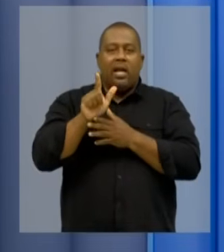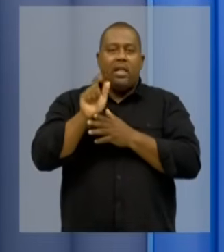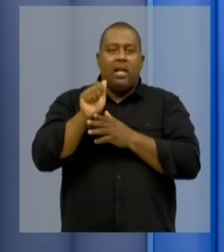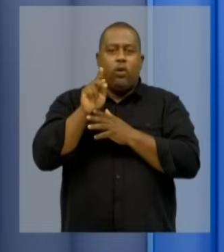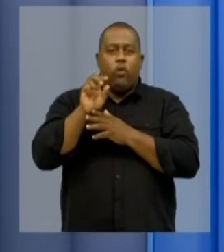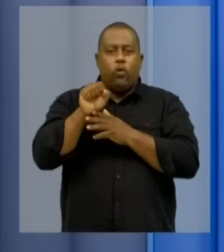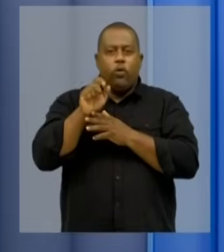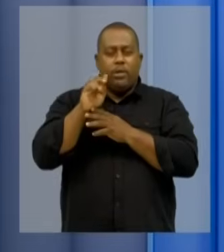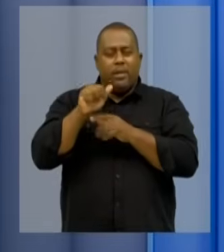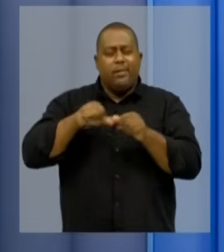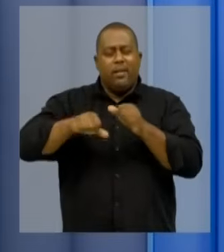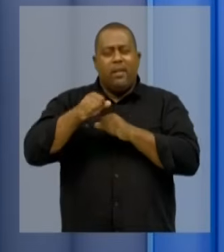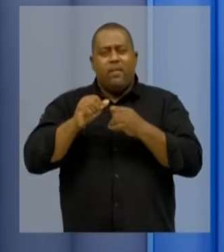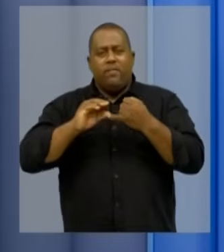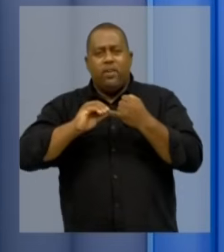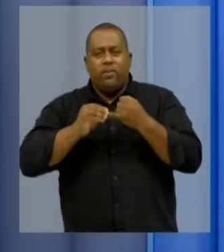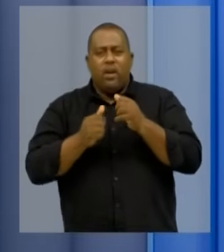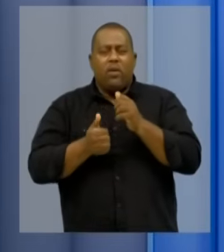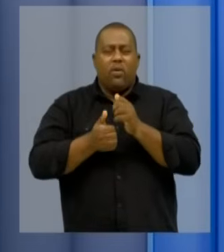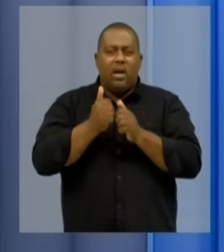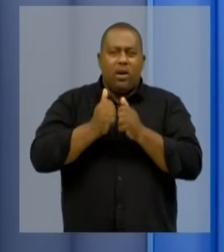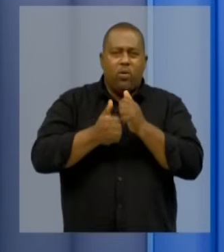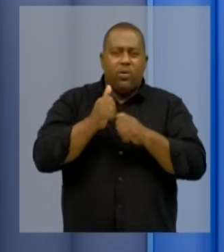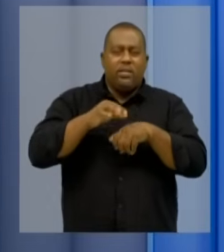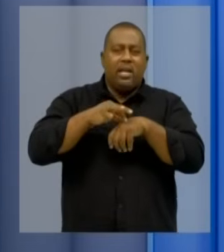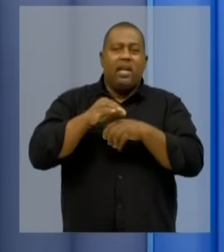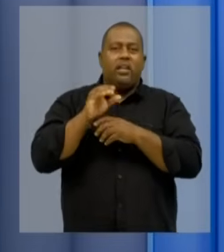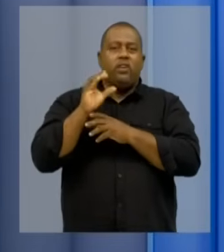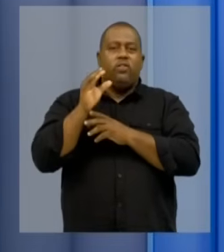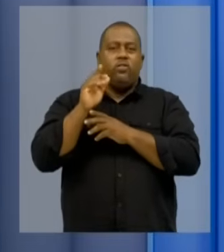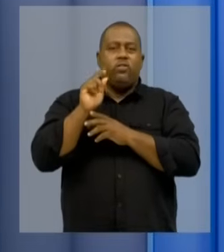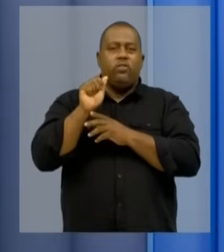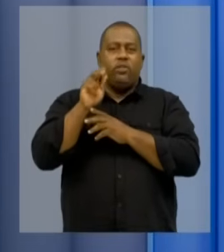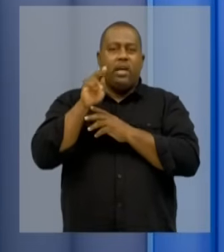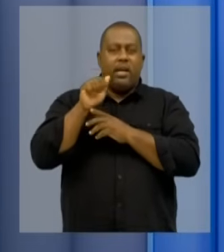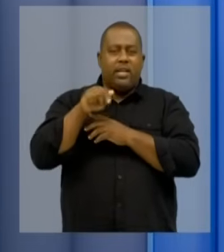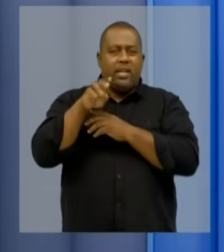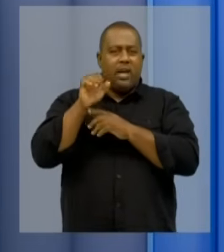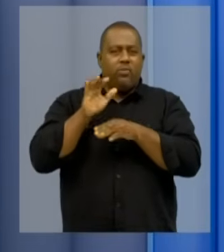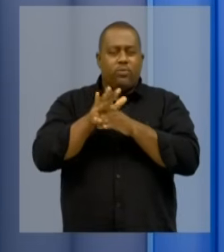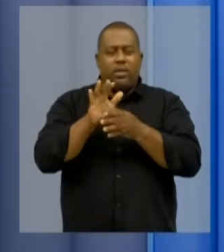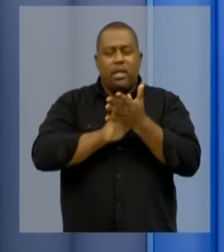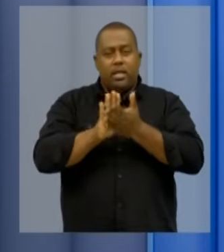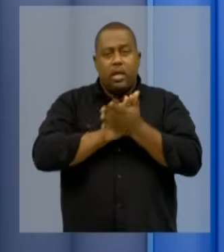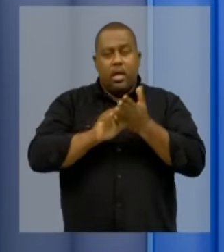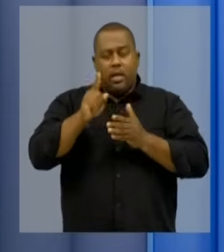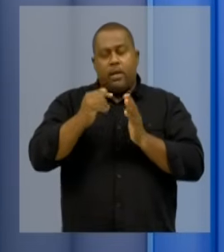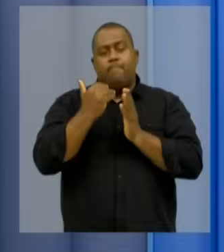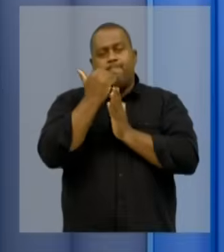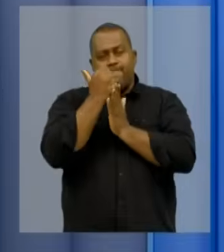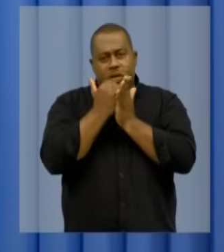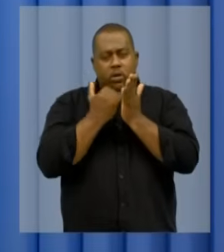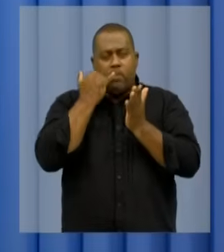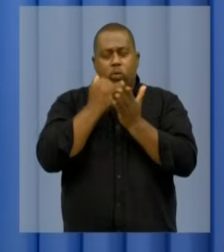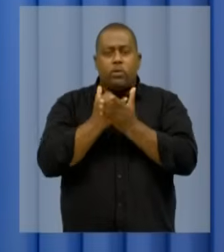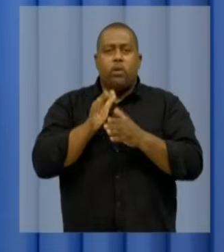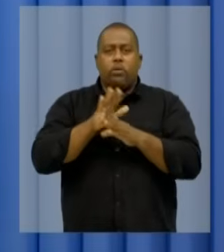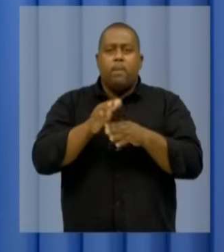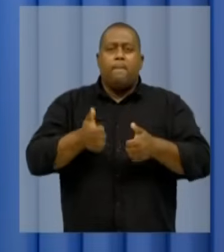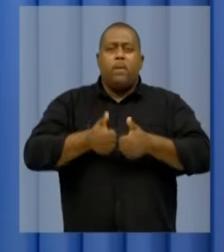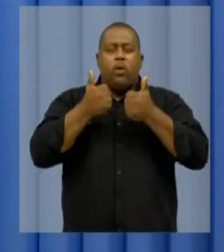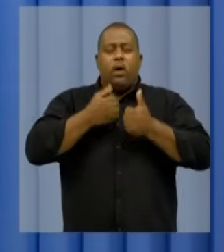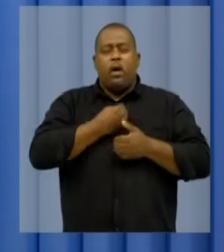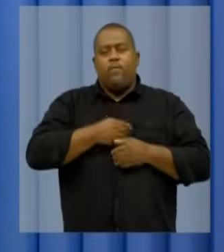feijão e charque, que é básico para a nossa população. Essa é a nossa diferença. Vamos baixar os impostos para melhorar a vida do cidadão.